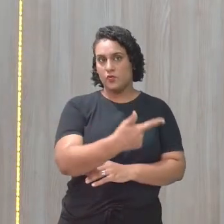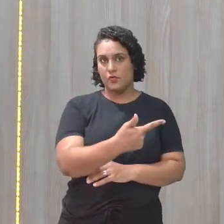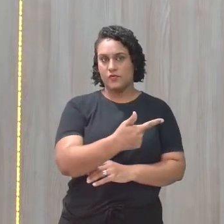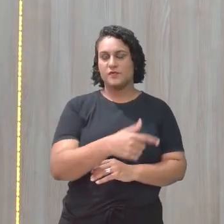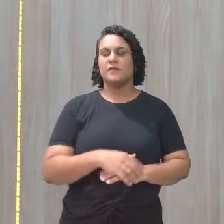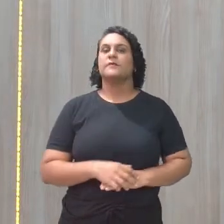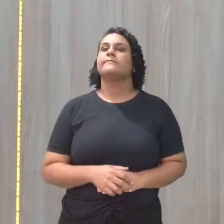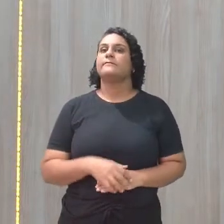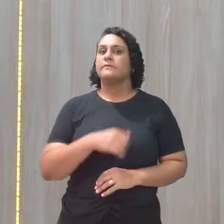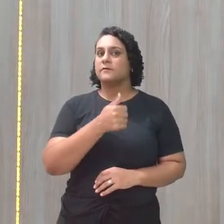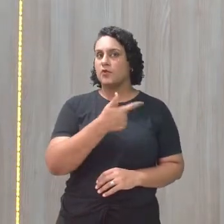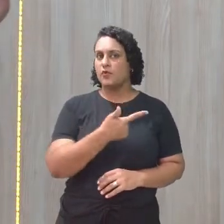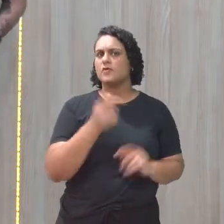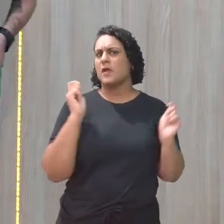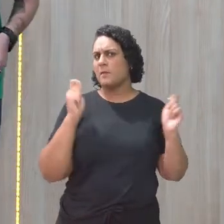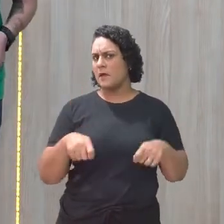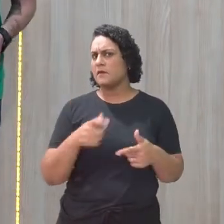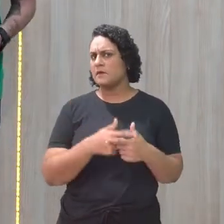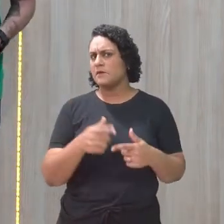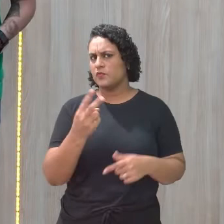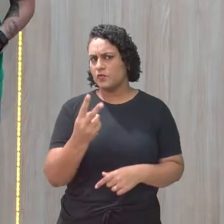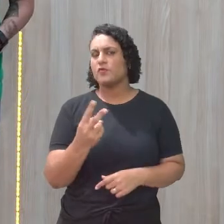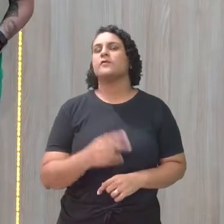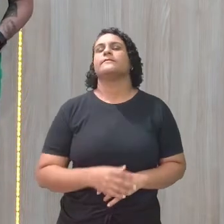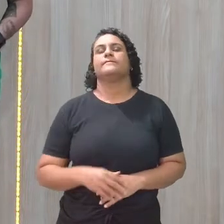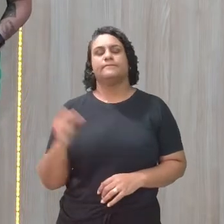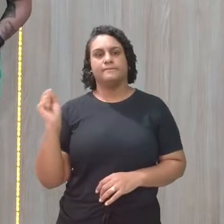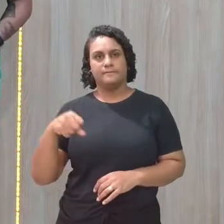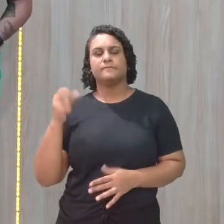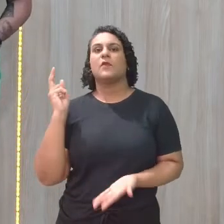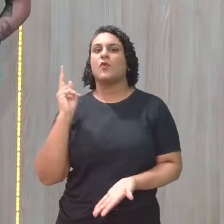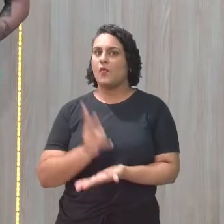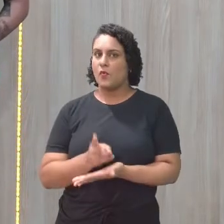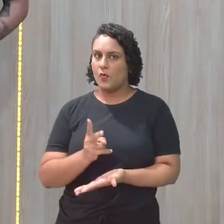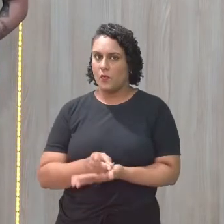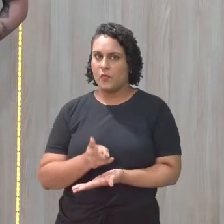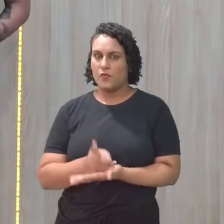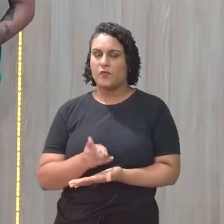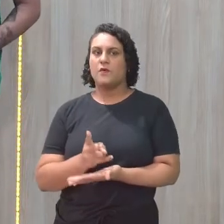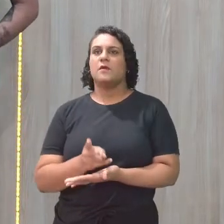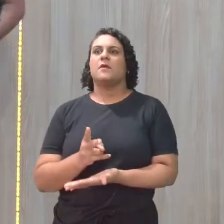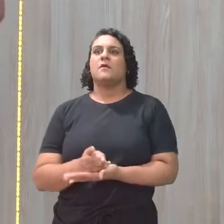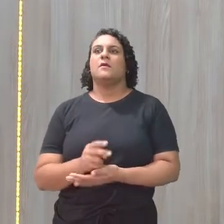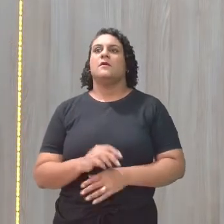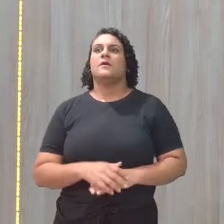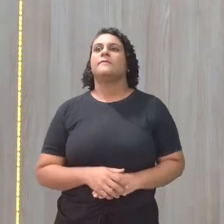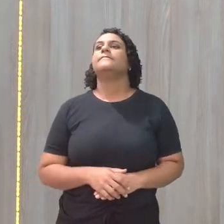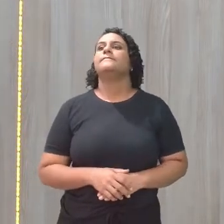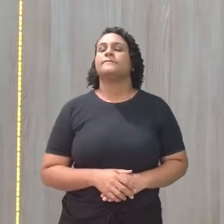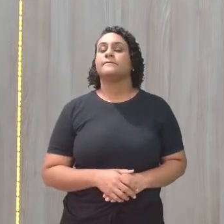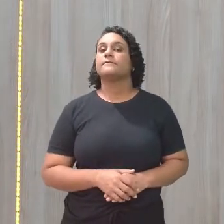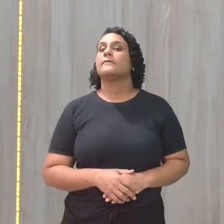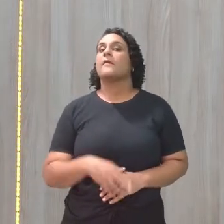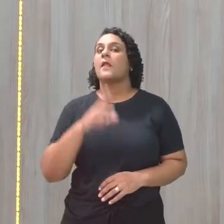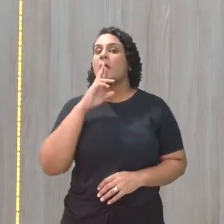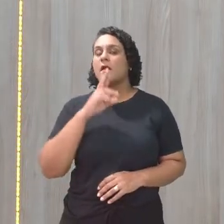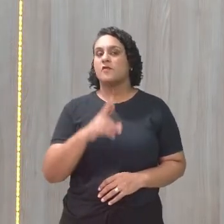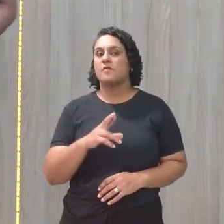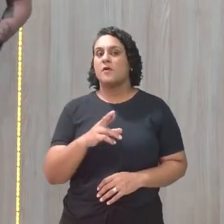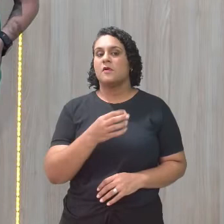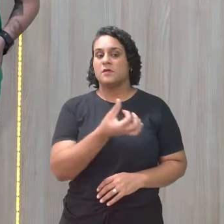12. 12 dá para dividir por 2? Dá. Continua, faz o 12 dividido por 2, resultado aqui